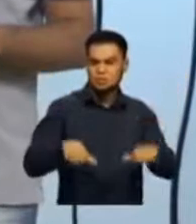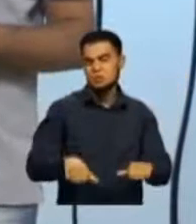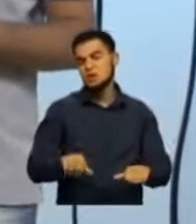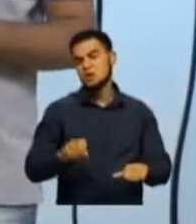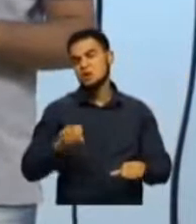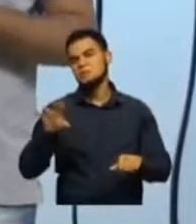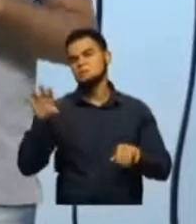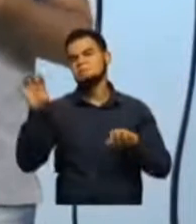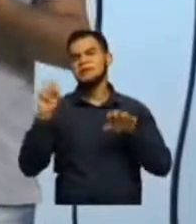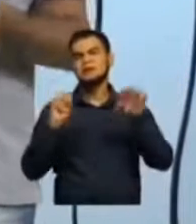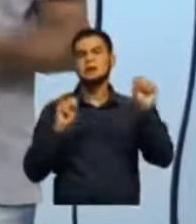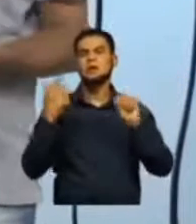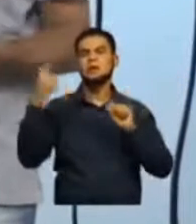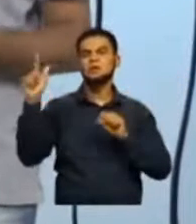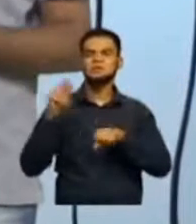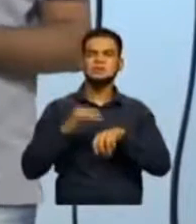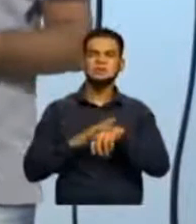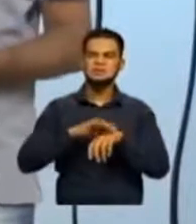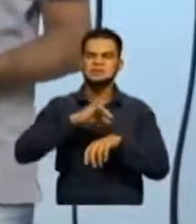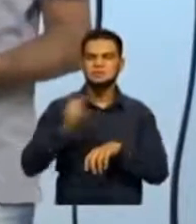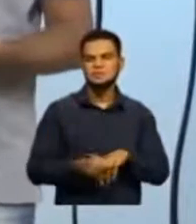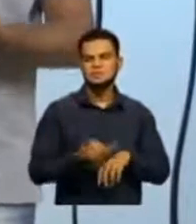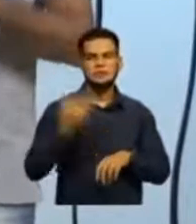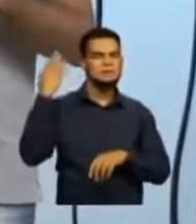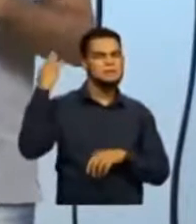oportunistas, como pneumonia, tuberculose.